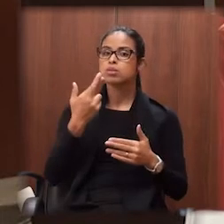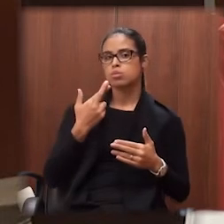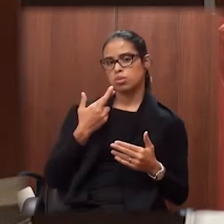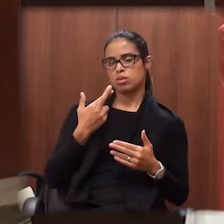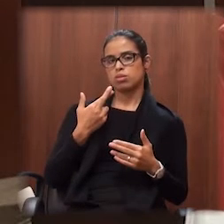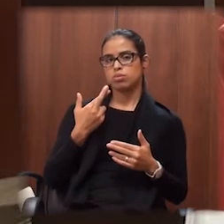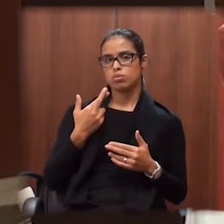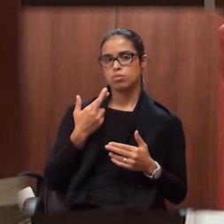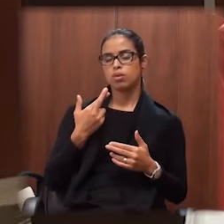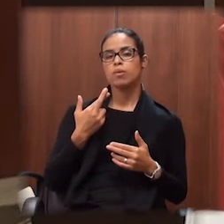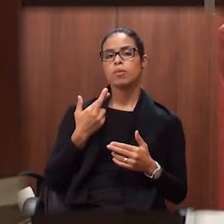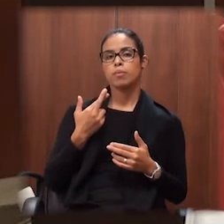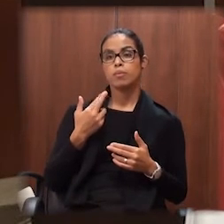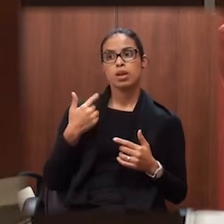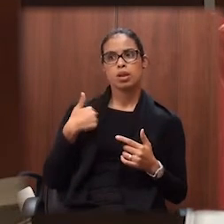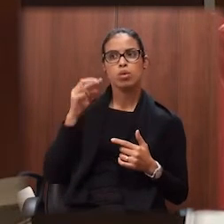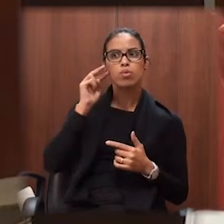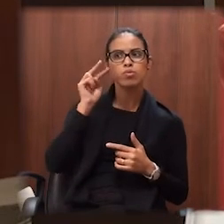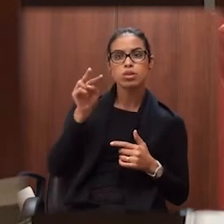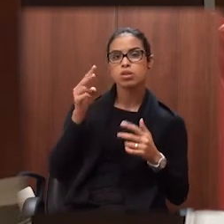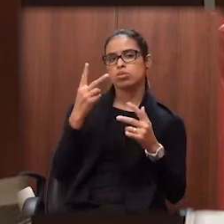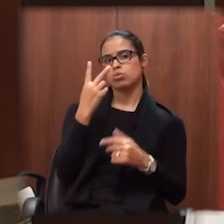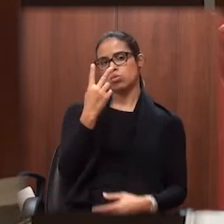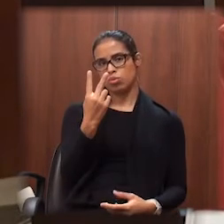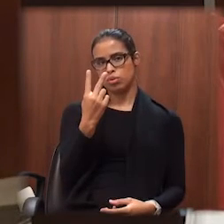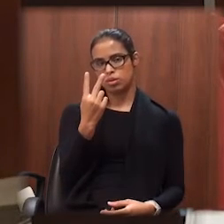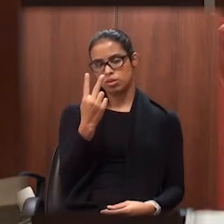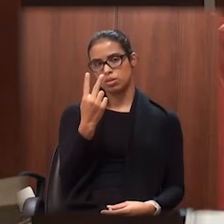maneira. E eu vi dois tipos